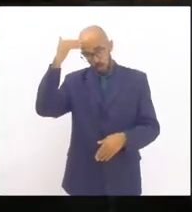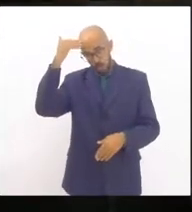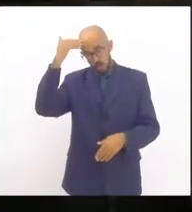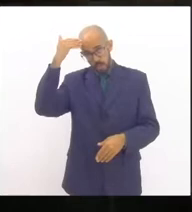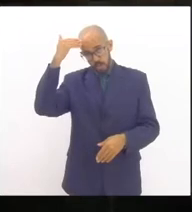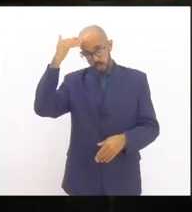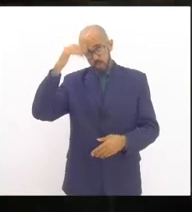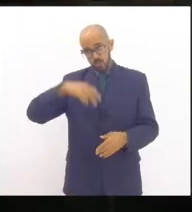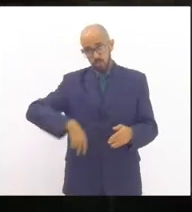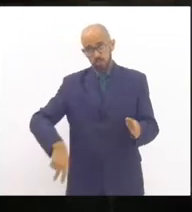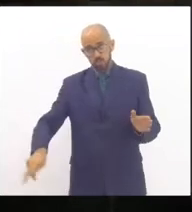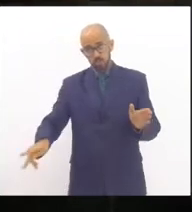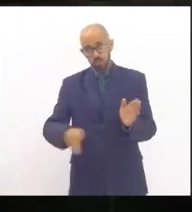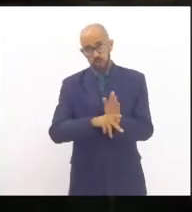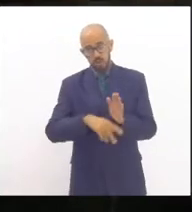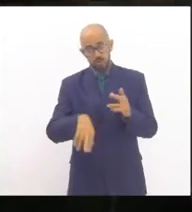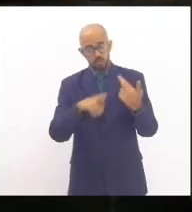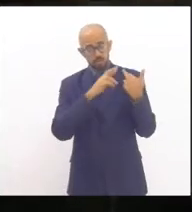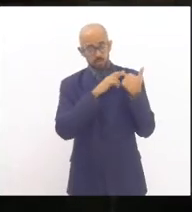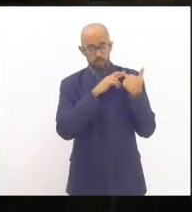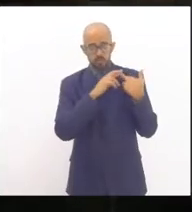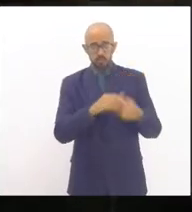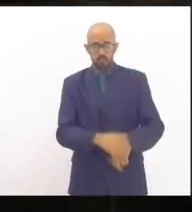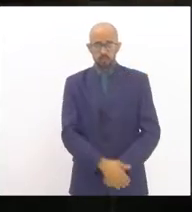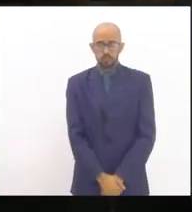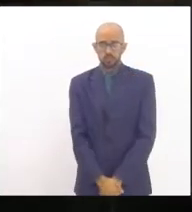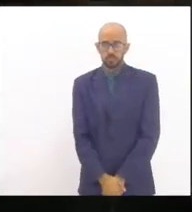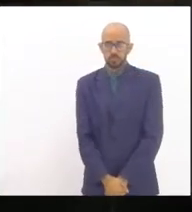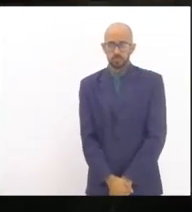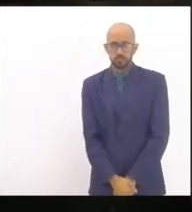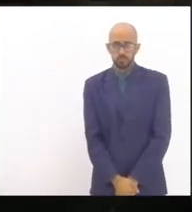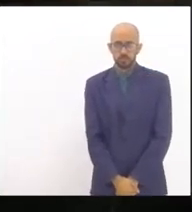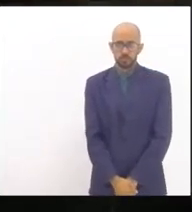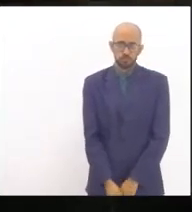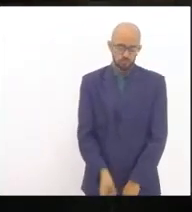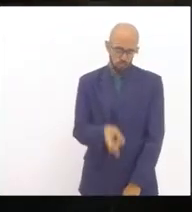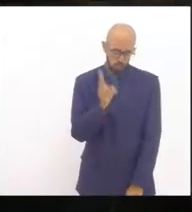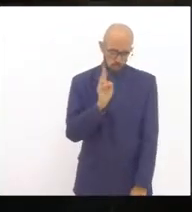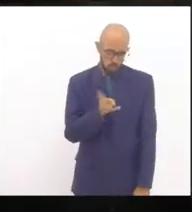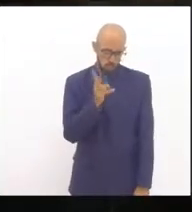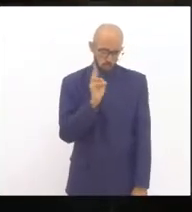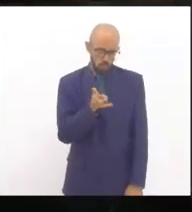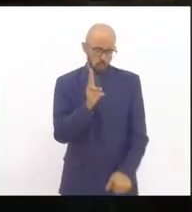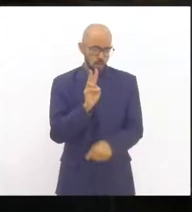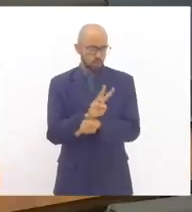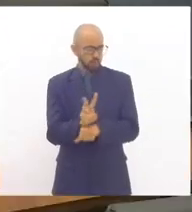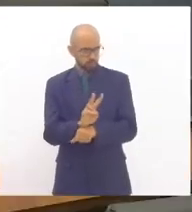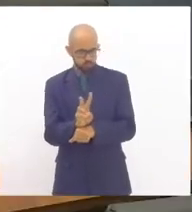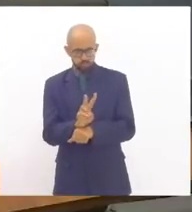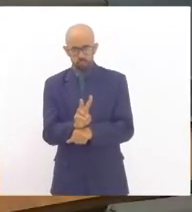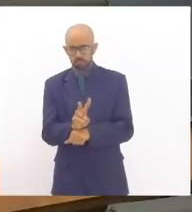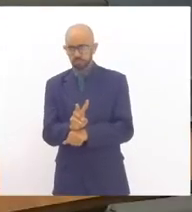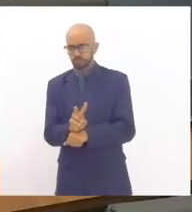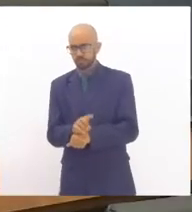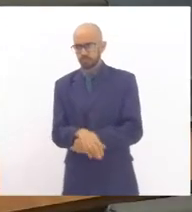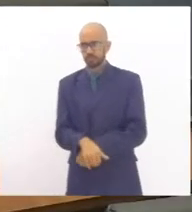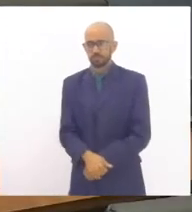os próprios responsáveis vamos continuar a mandioca frita